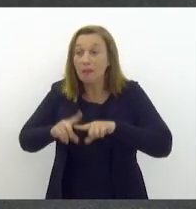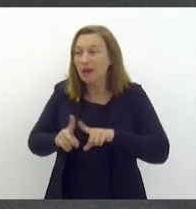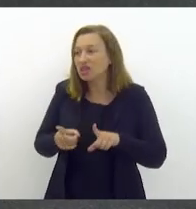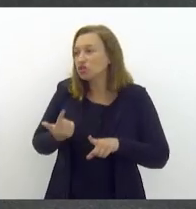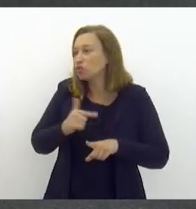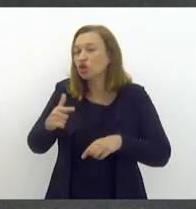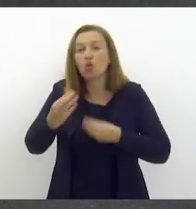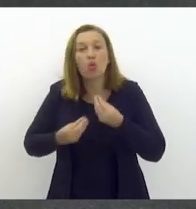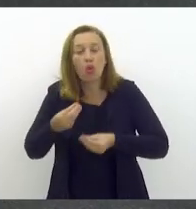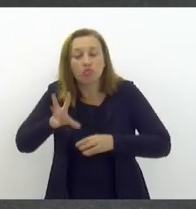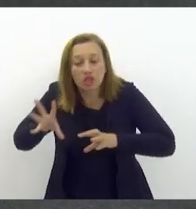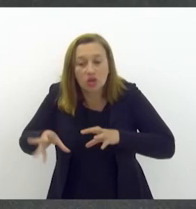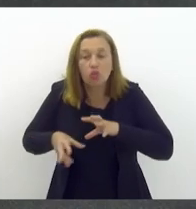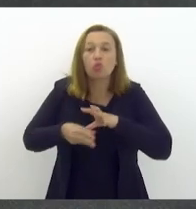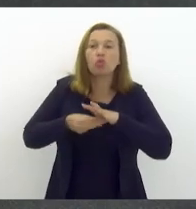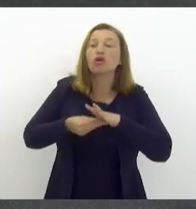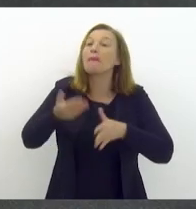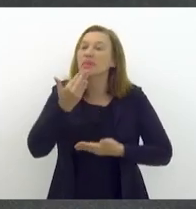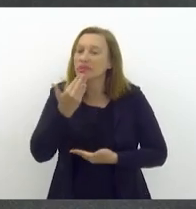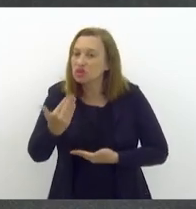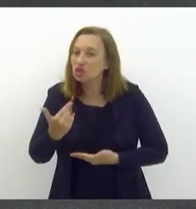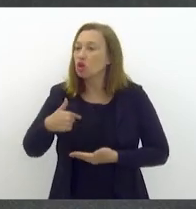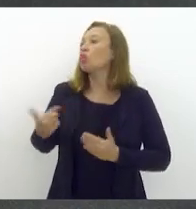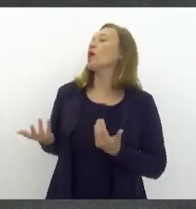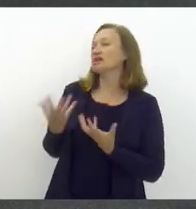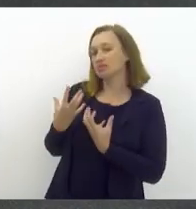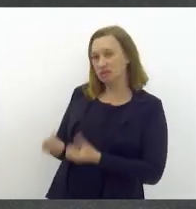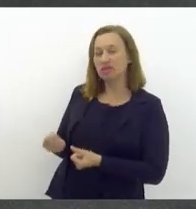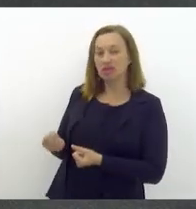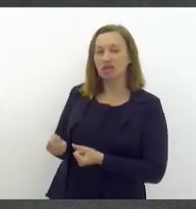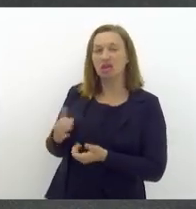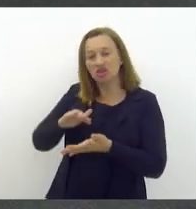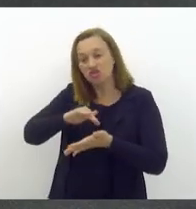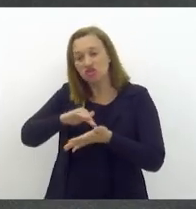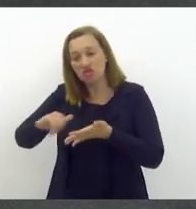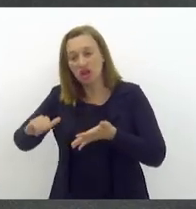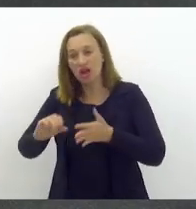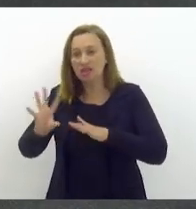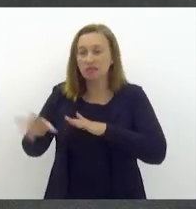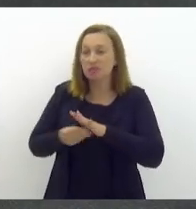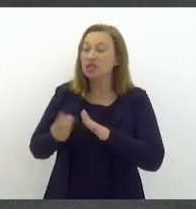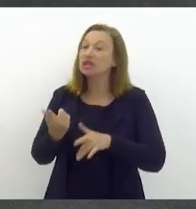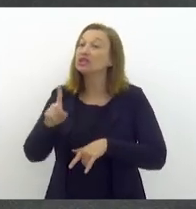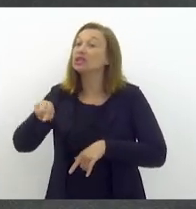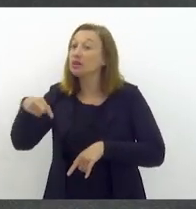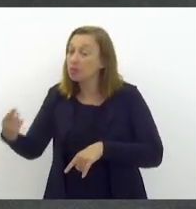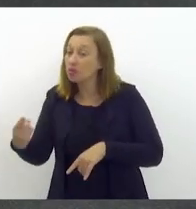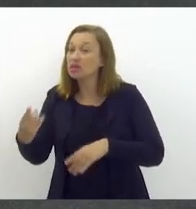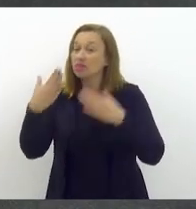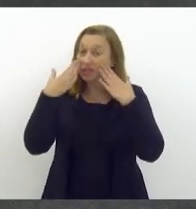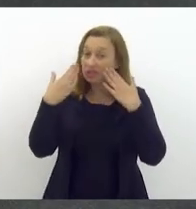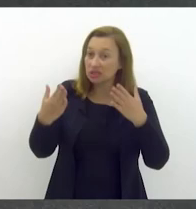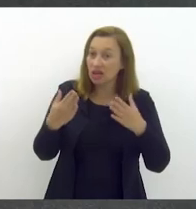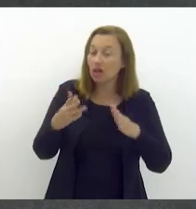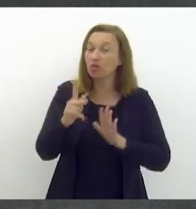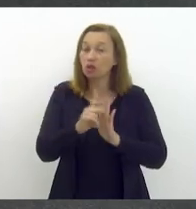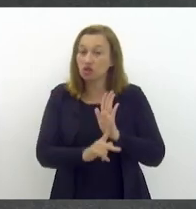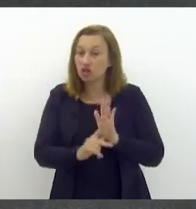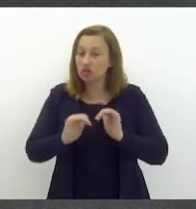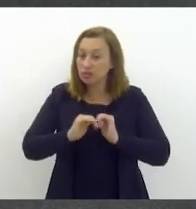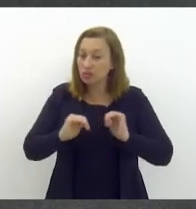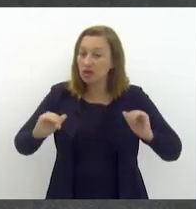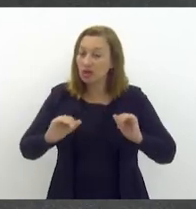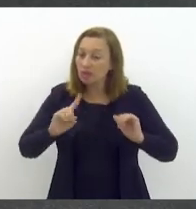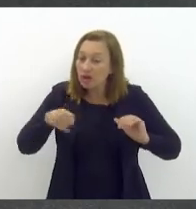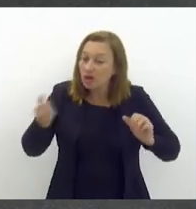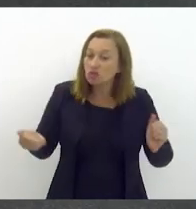como incorporar, ele me pediu e eu concordei em retirar as emendas e depois apresentar um projeto à parte, para reforçar